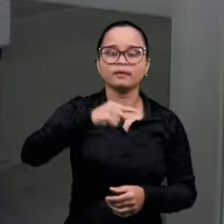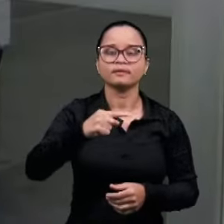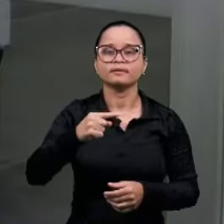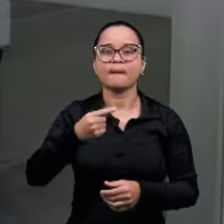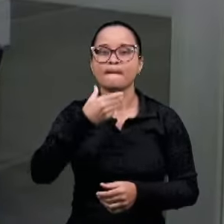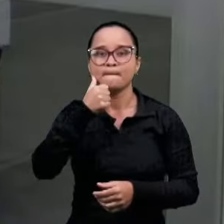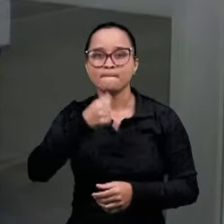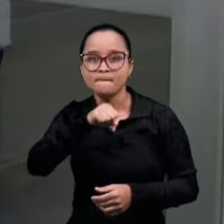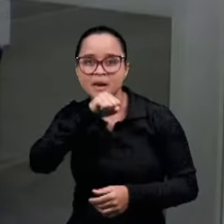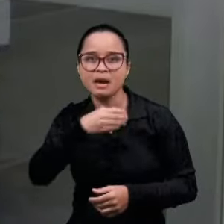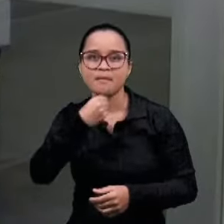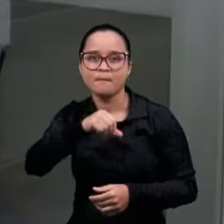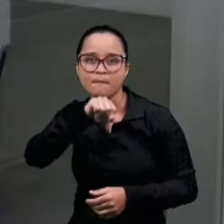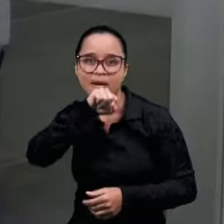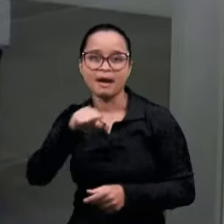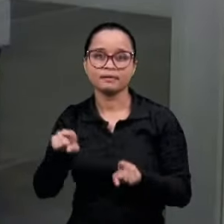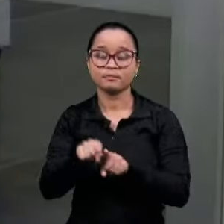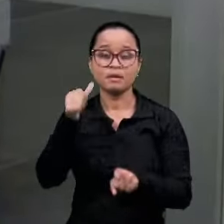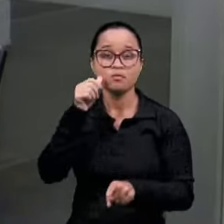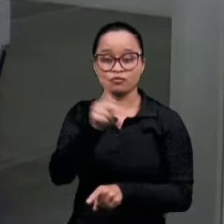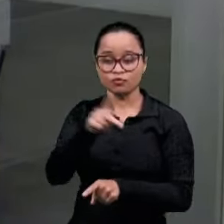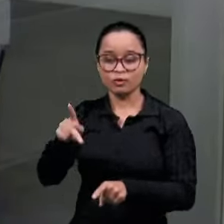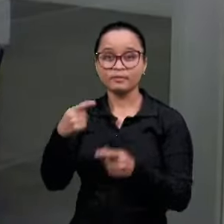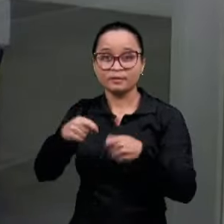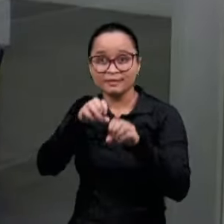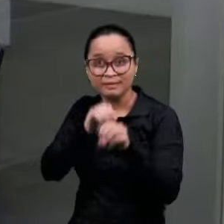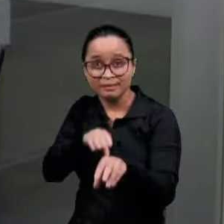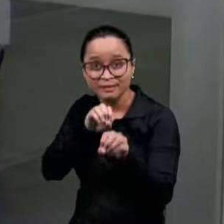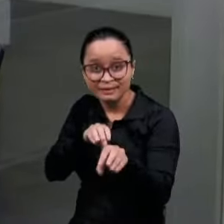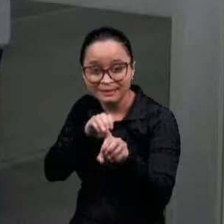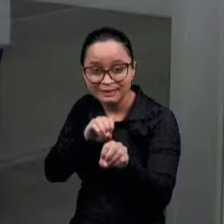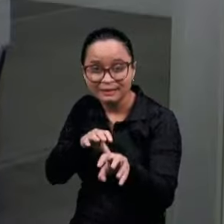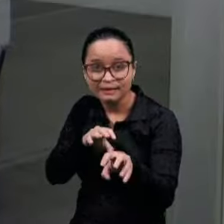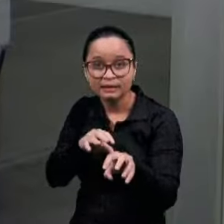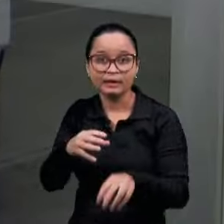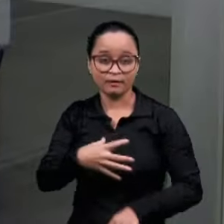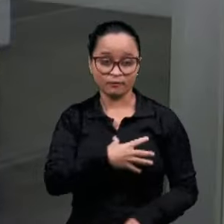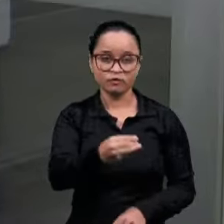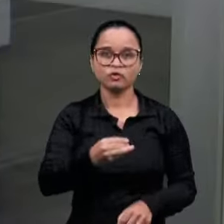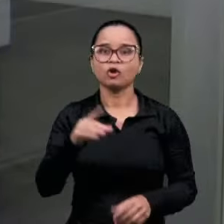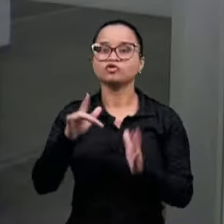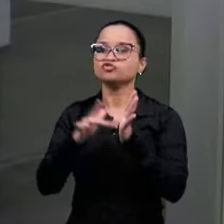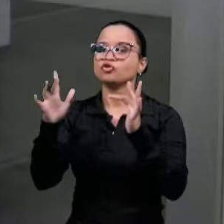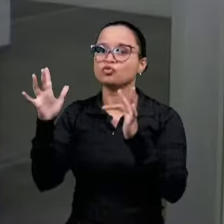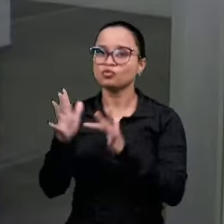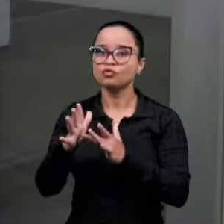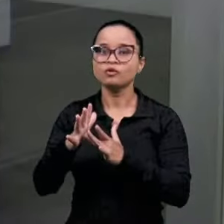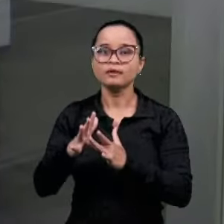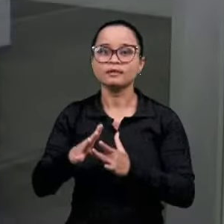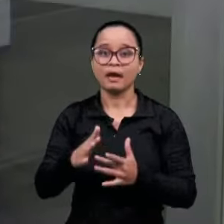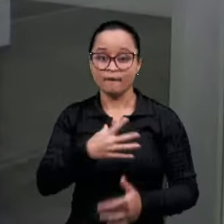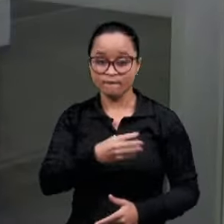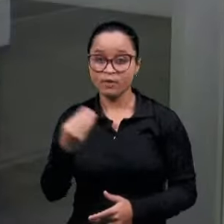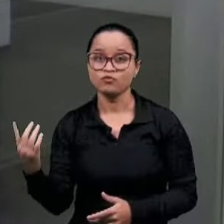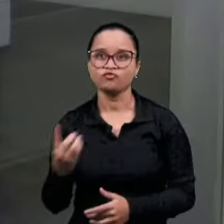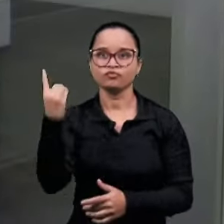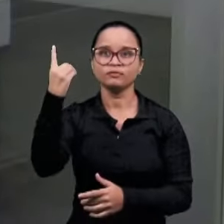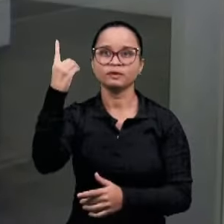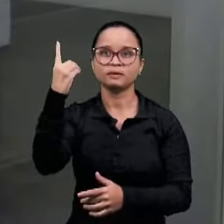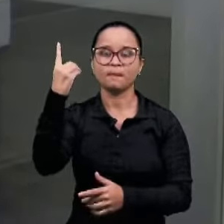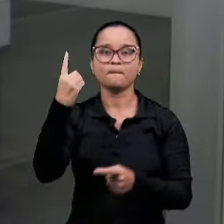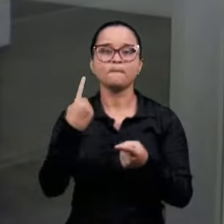temos de ensinar aos nossos filhos que Jesus é o Messias, é o filho de Davi. Porque quando ele